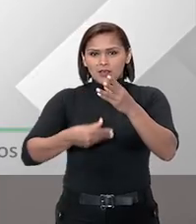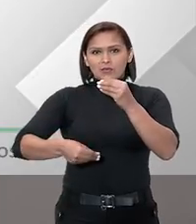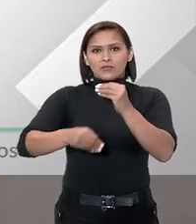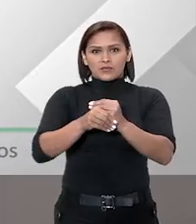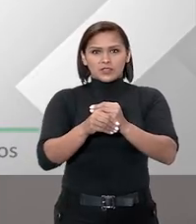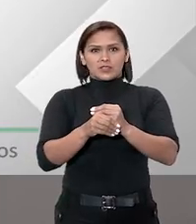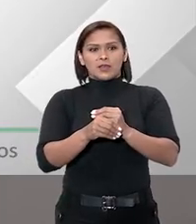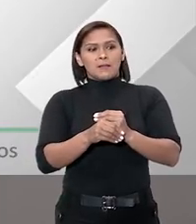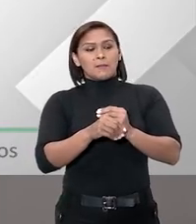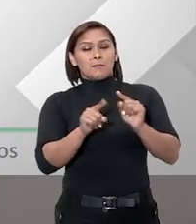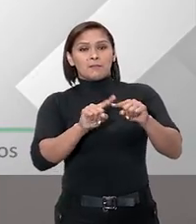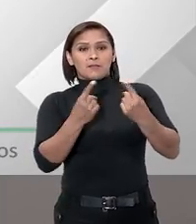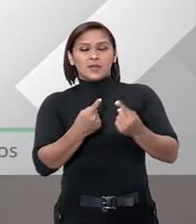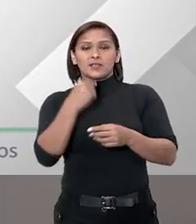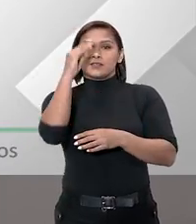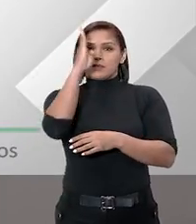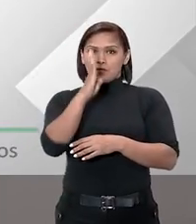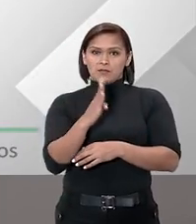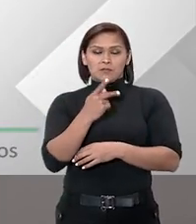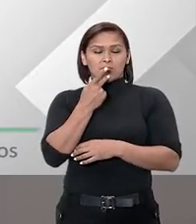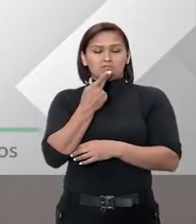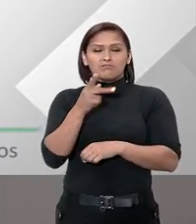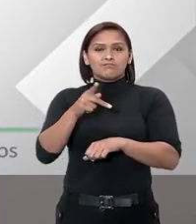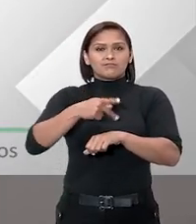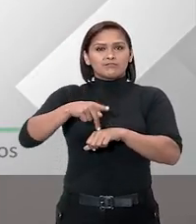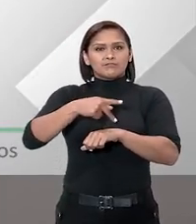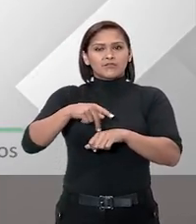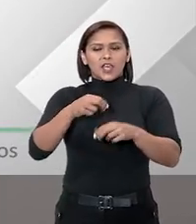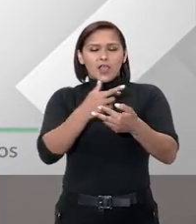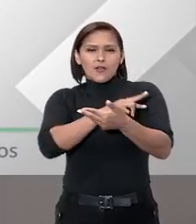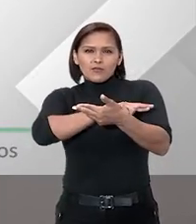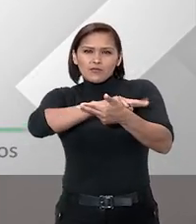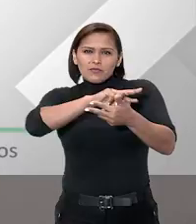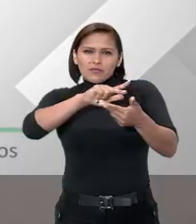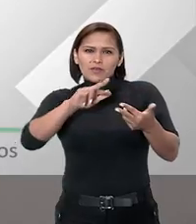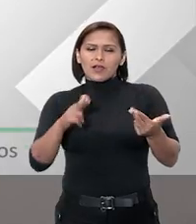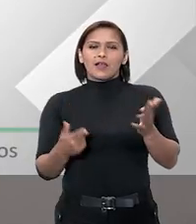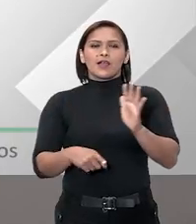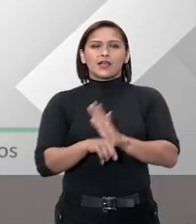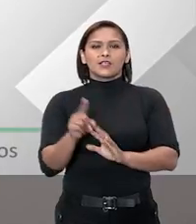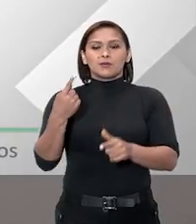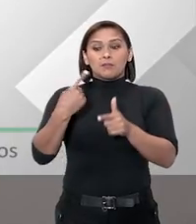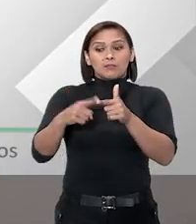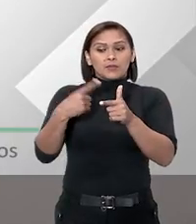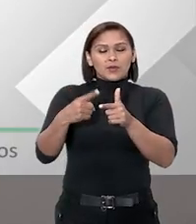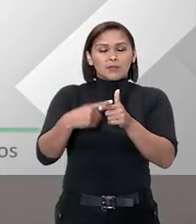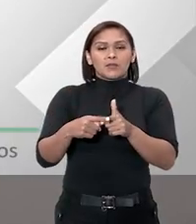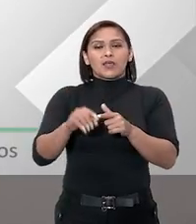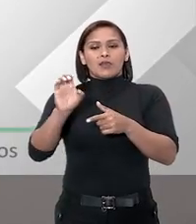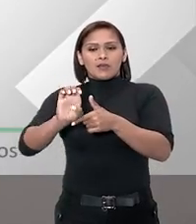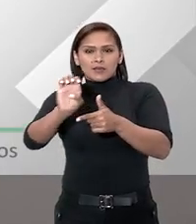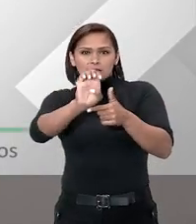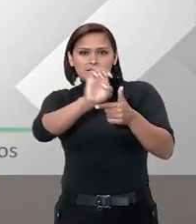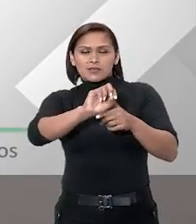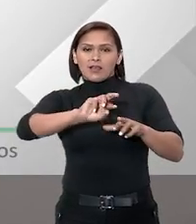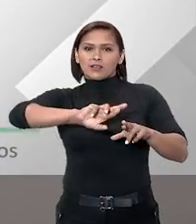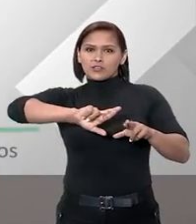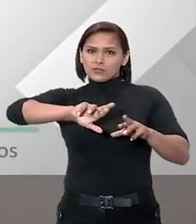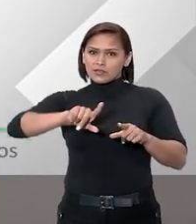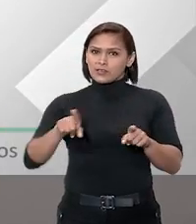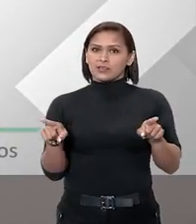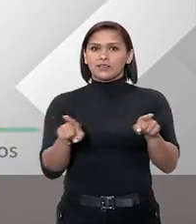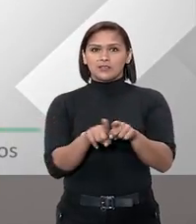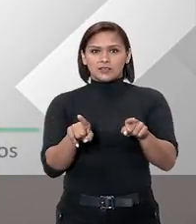implementados, mas como bem disse, nosso país existe vários problemas, assim, né, podemos dizer,